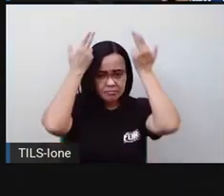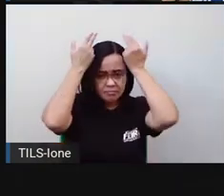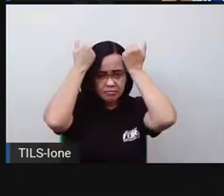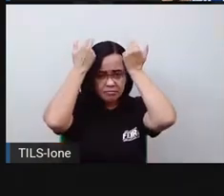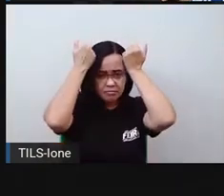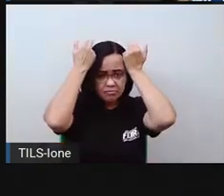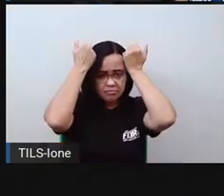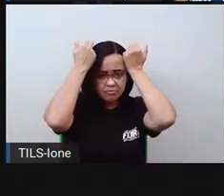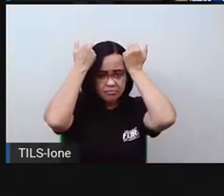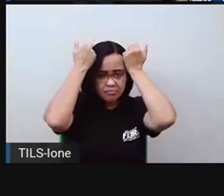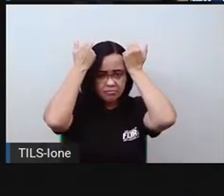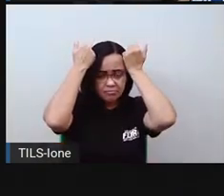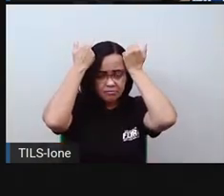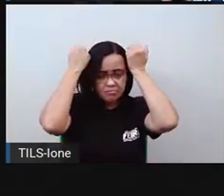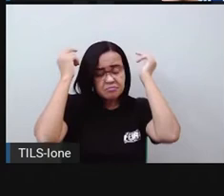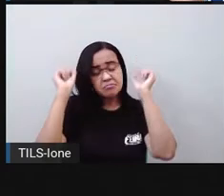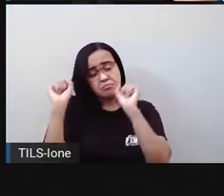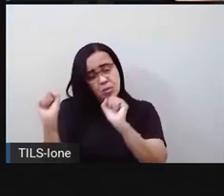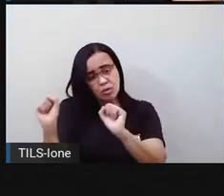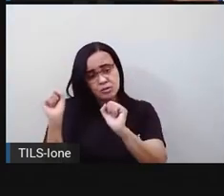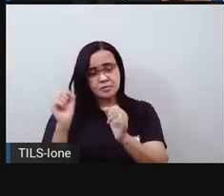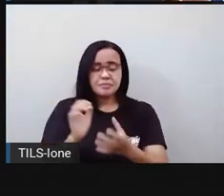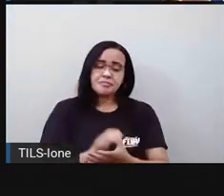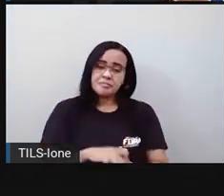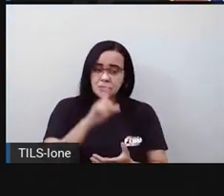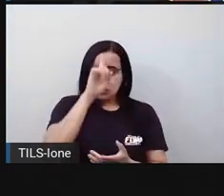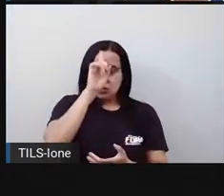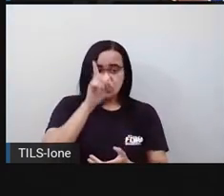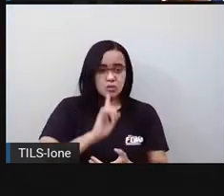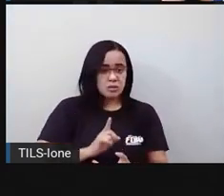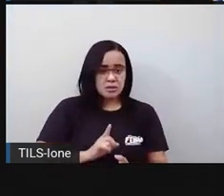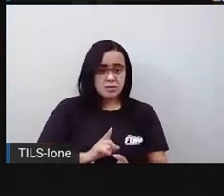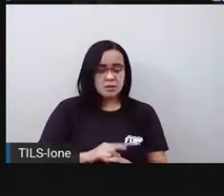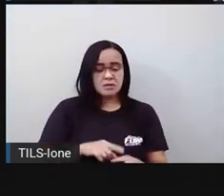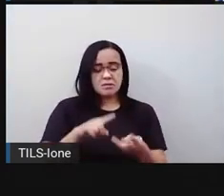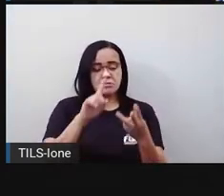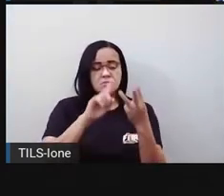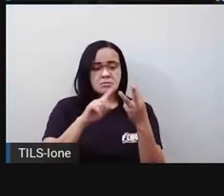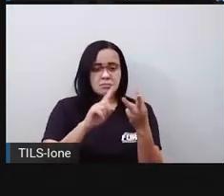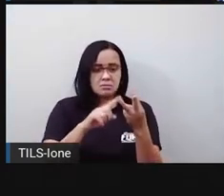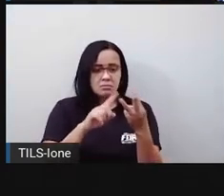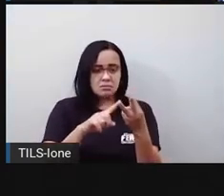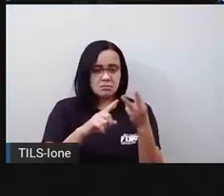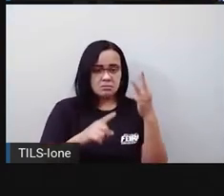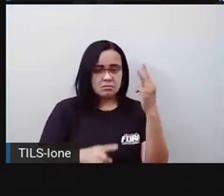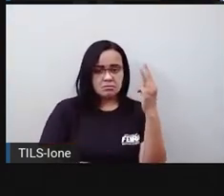Não sei, pode ser. Vamos lá. Number three.